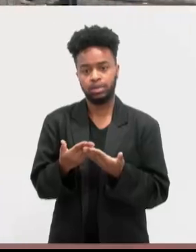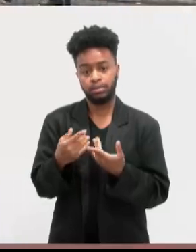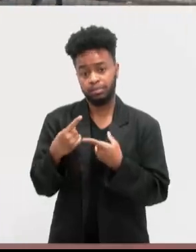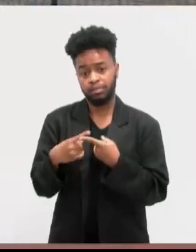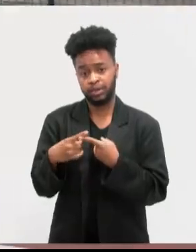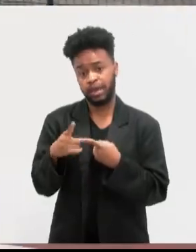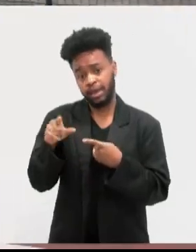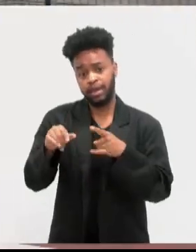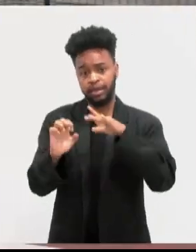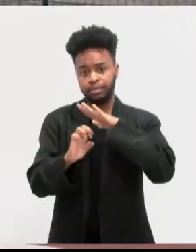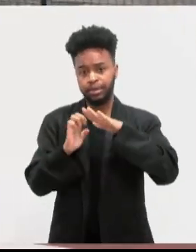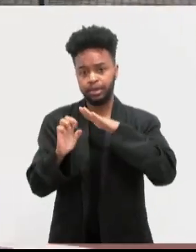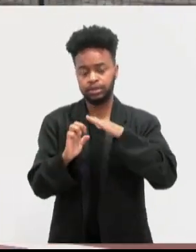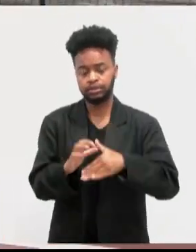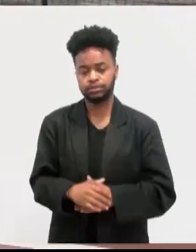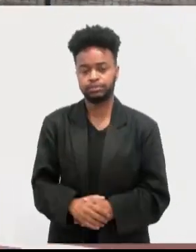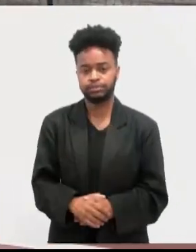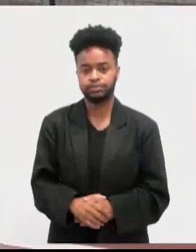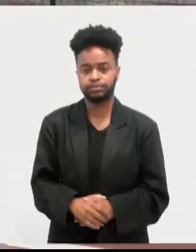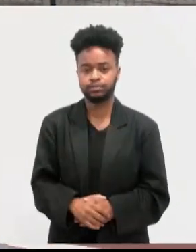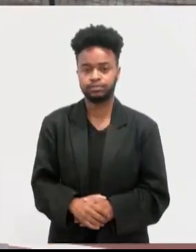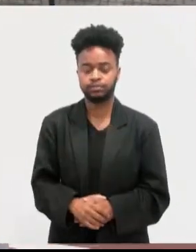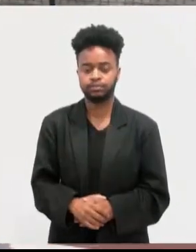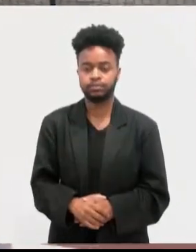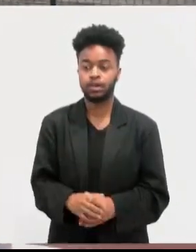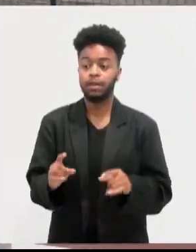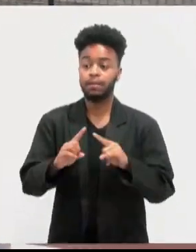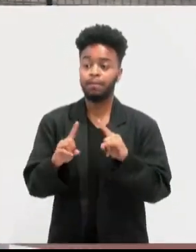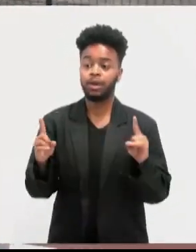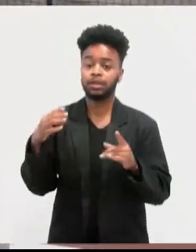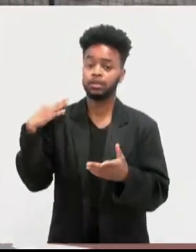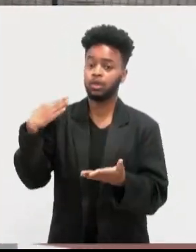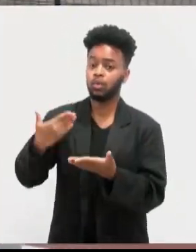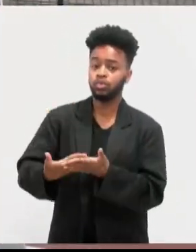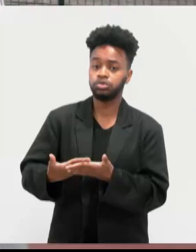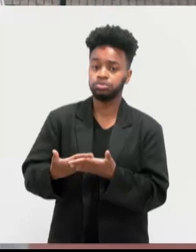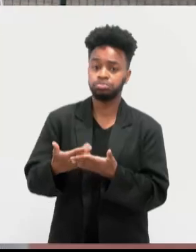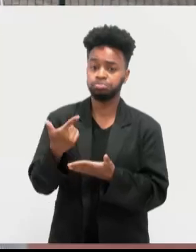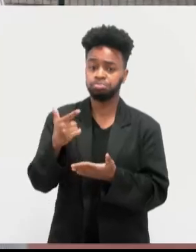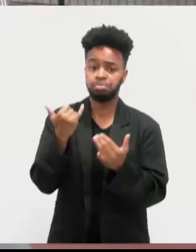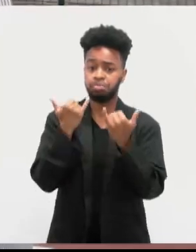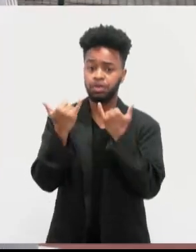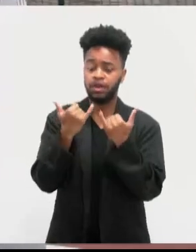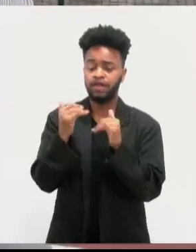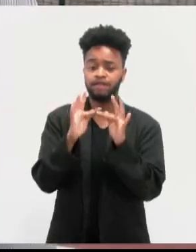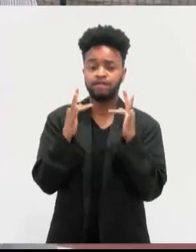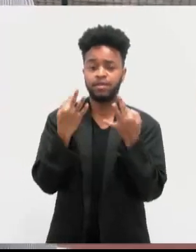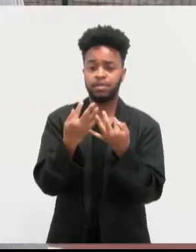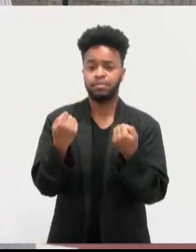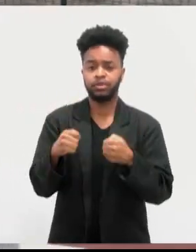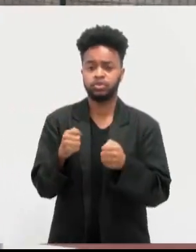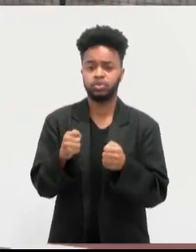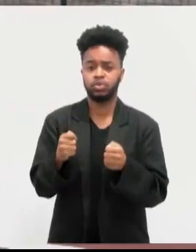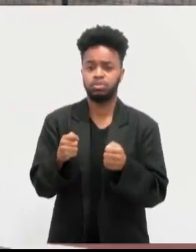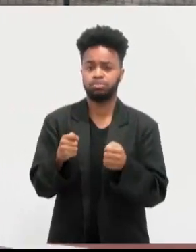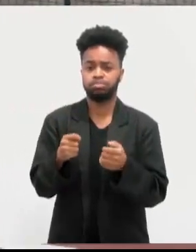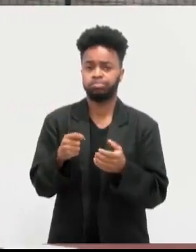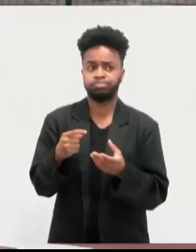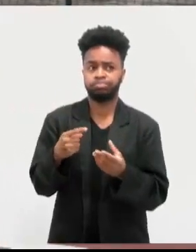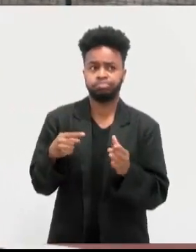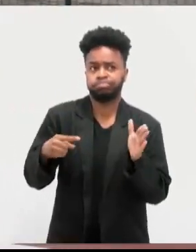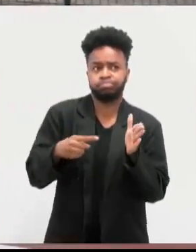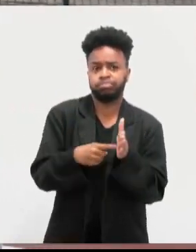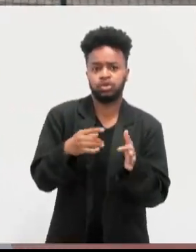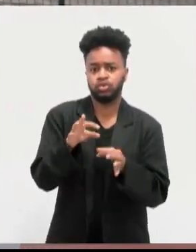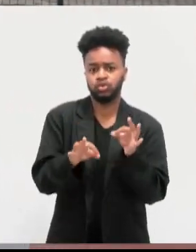ser uma empresa. Agora, não é conhecido hoje fatos de que os pais precisaram ir à justiça, pelo menos ao meu conhecimento do